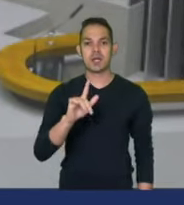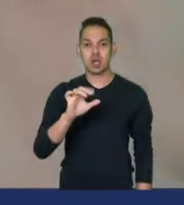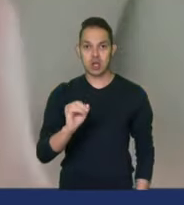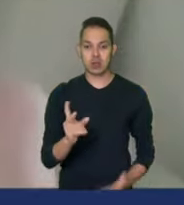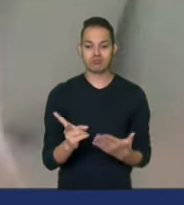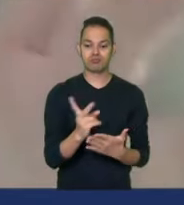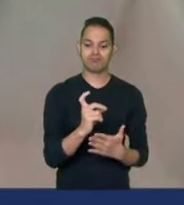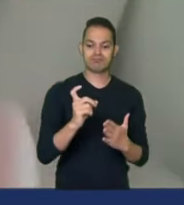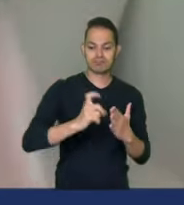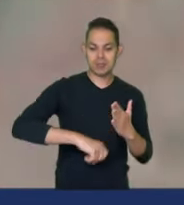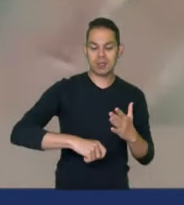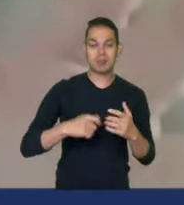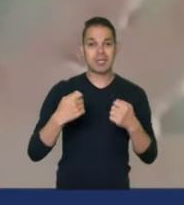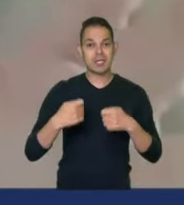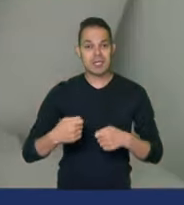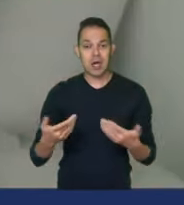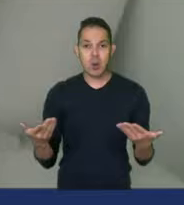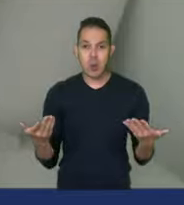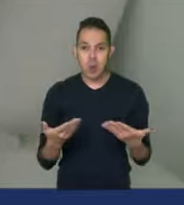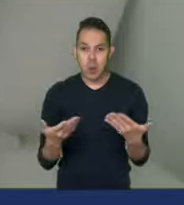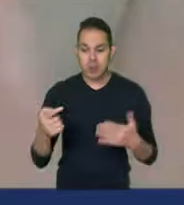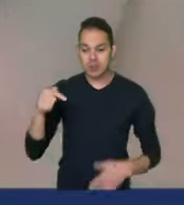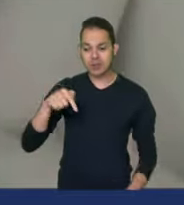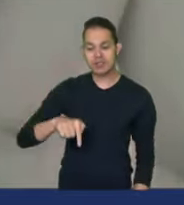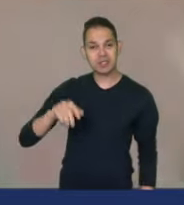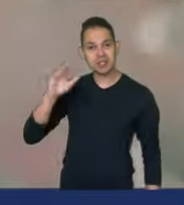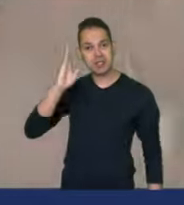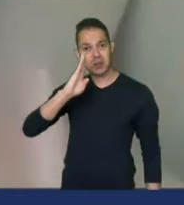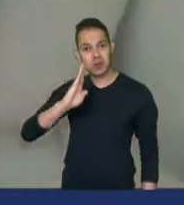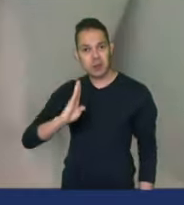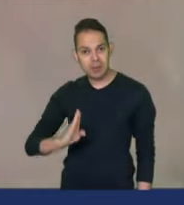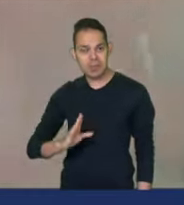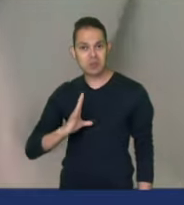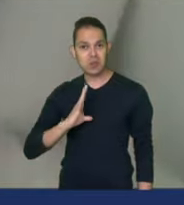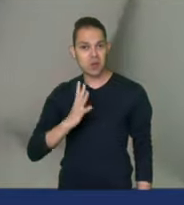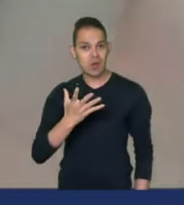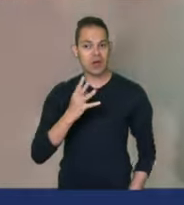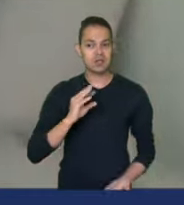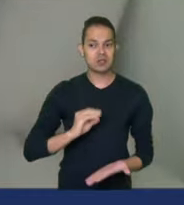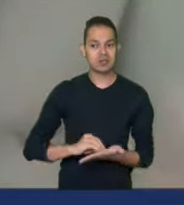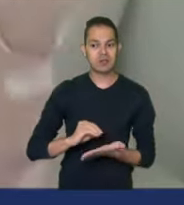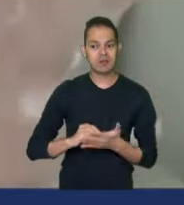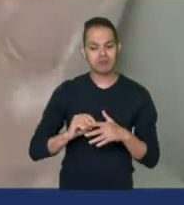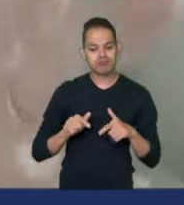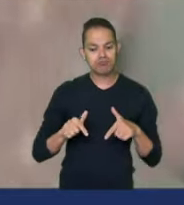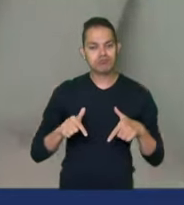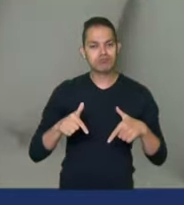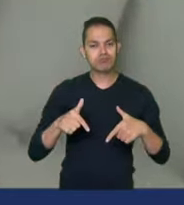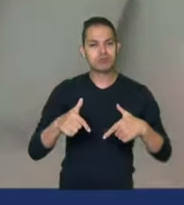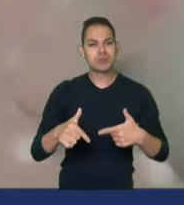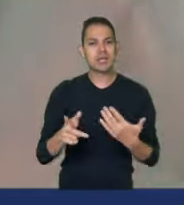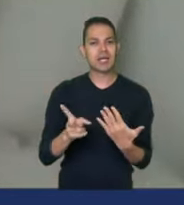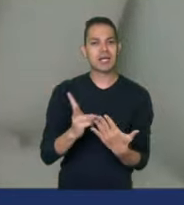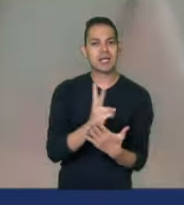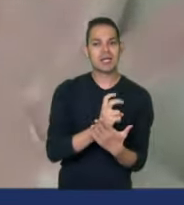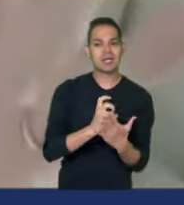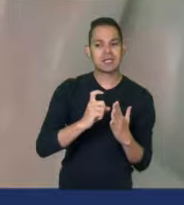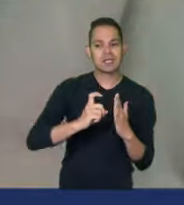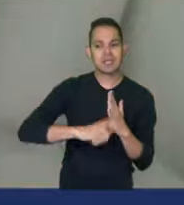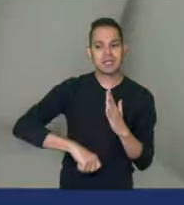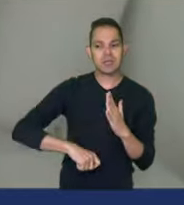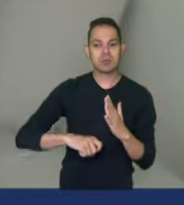vejo coragem hoje no Brasil para se enfrentar a questão da tributação das